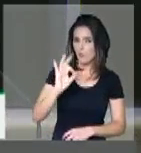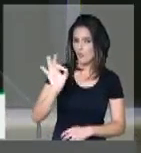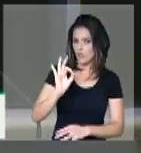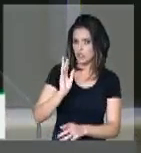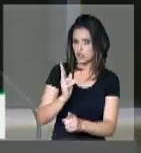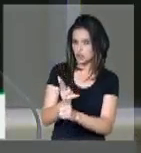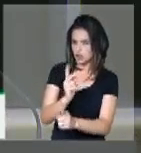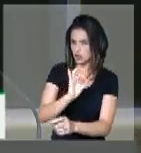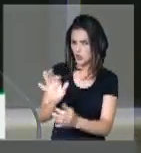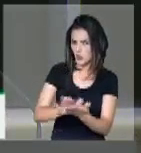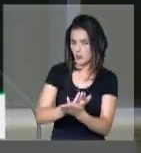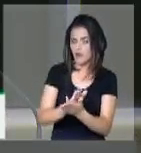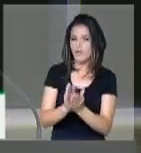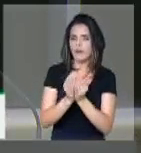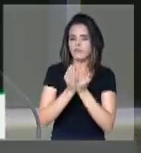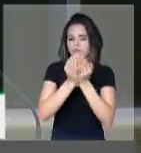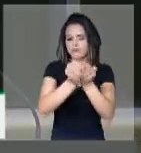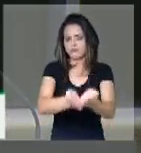a classe